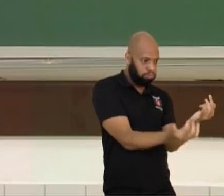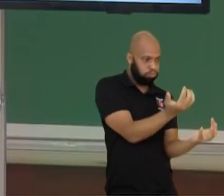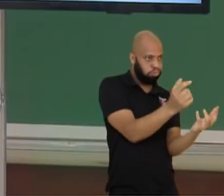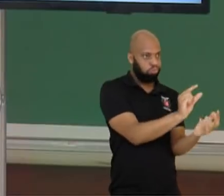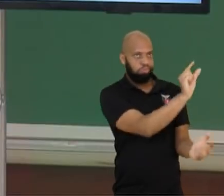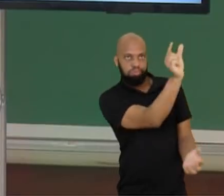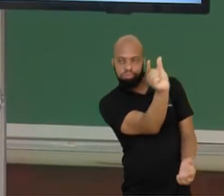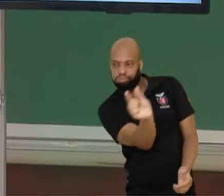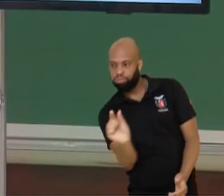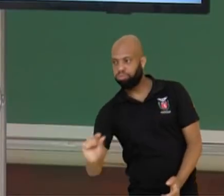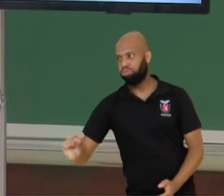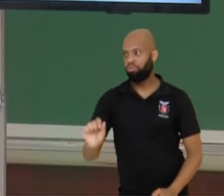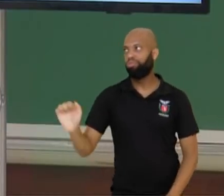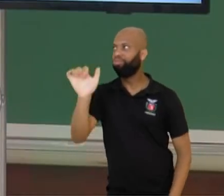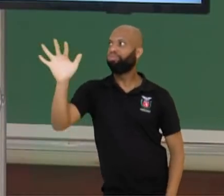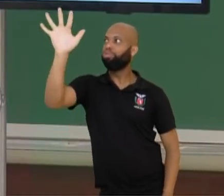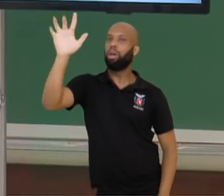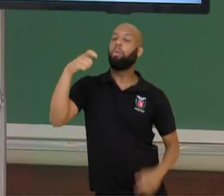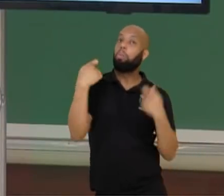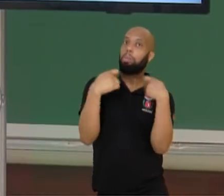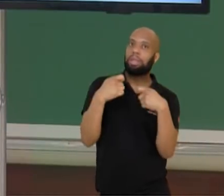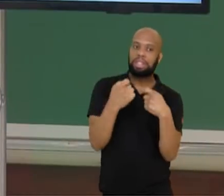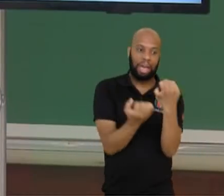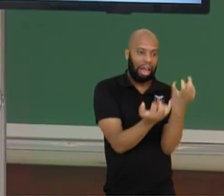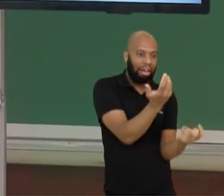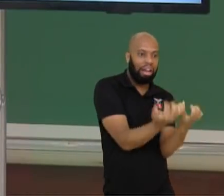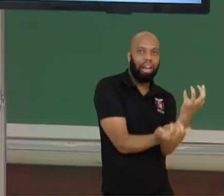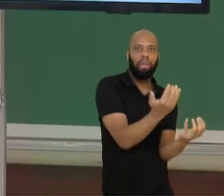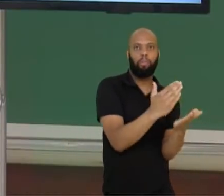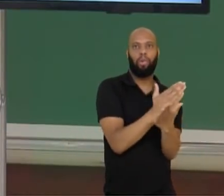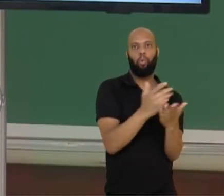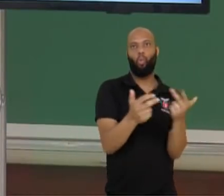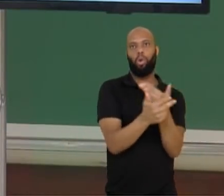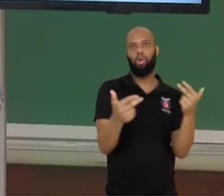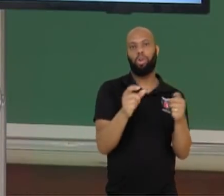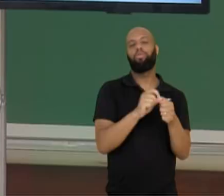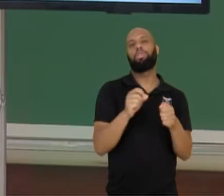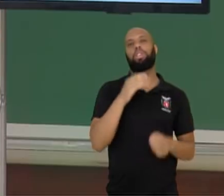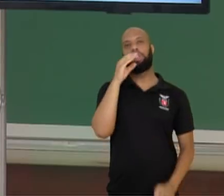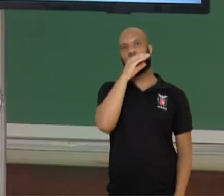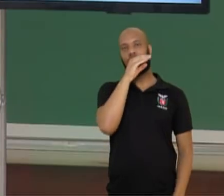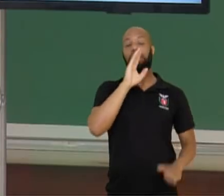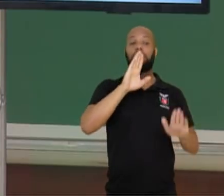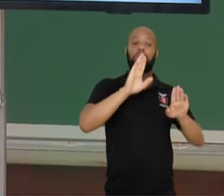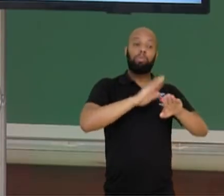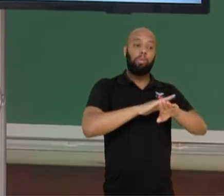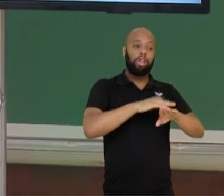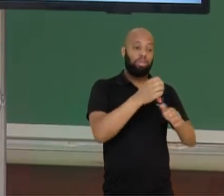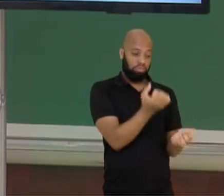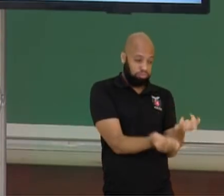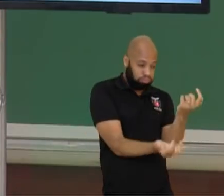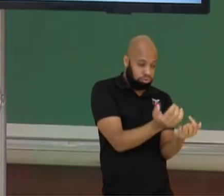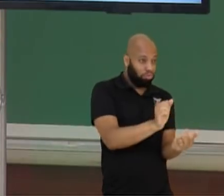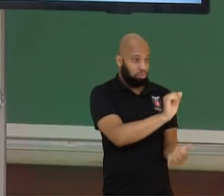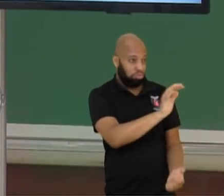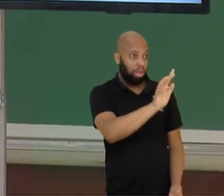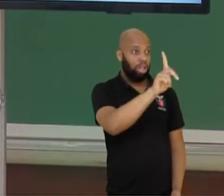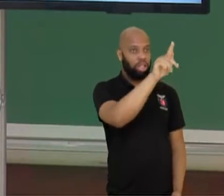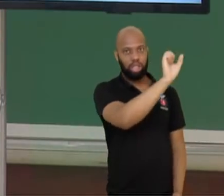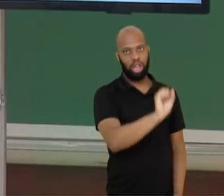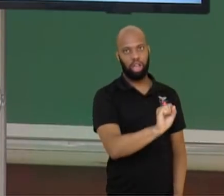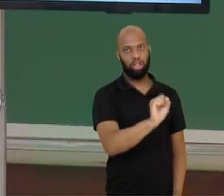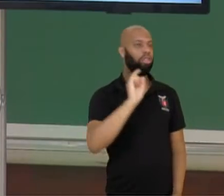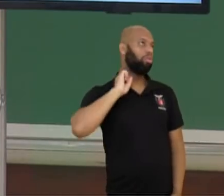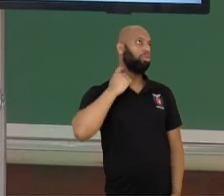termoelétricas têm que queimar alguma substância para poder produzir a energia elétrica. A queima de substâncias libera gases